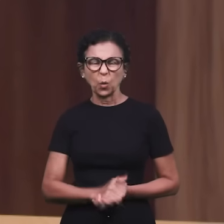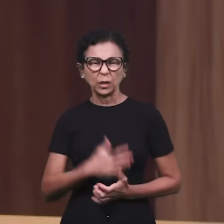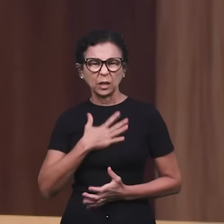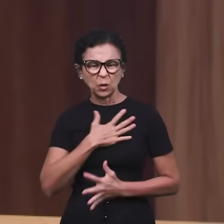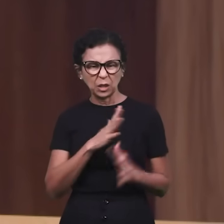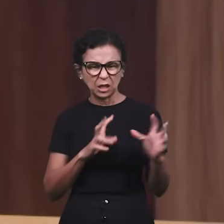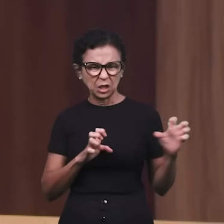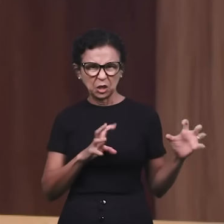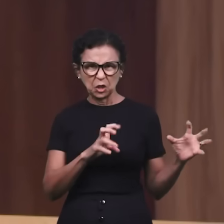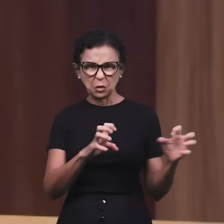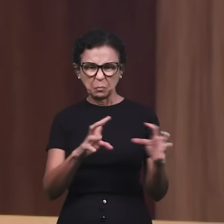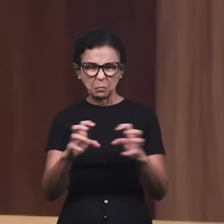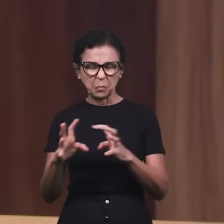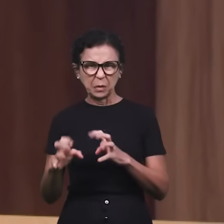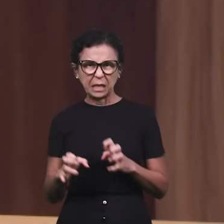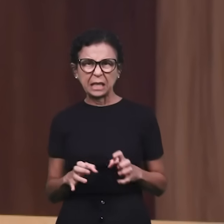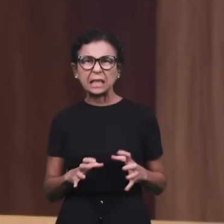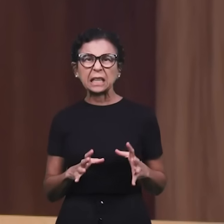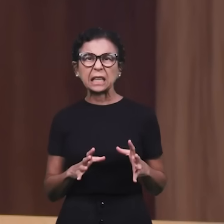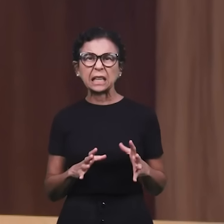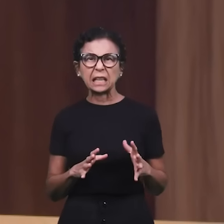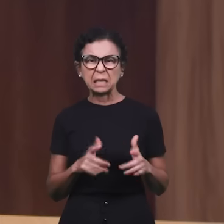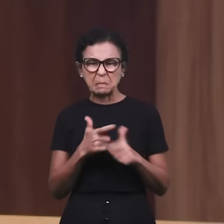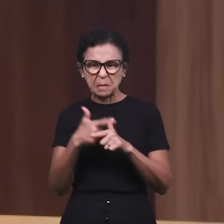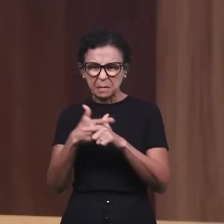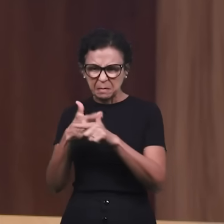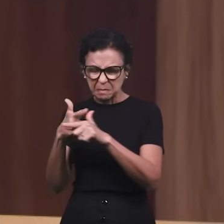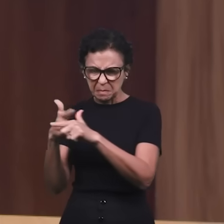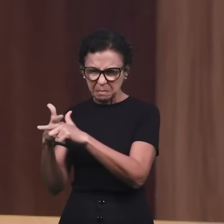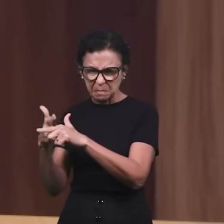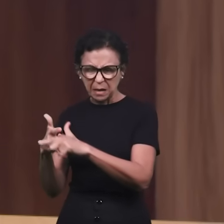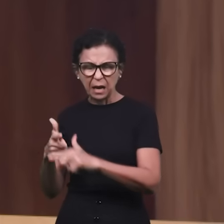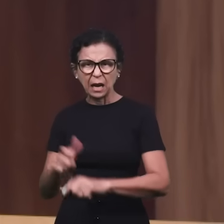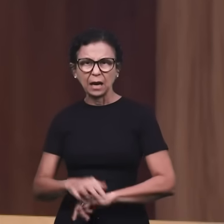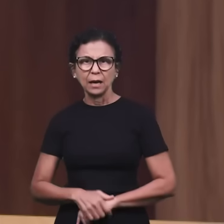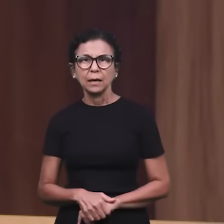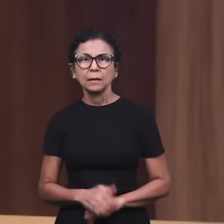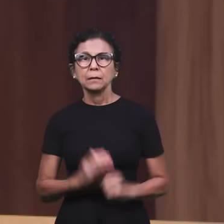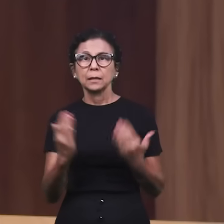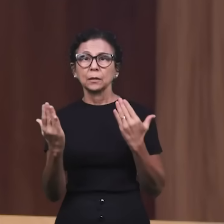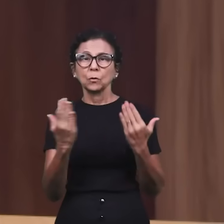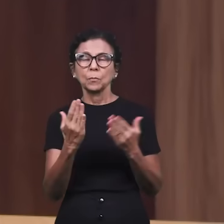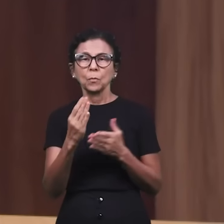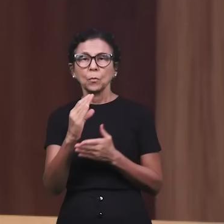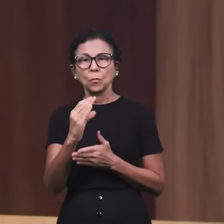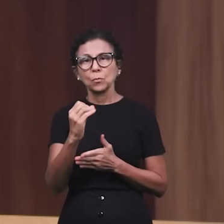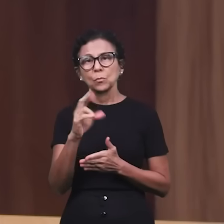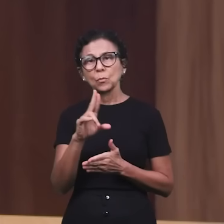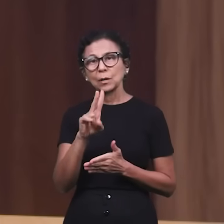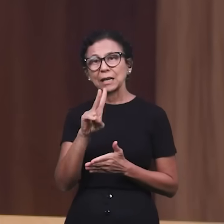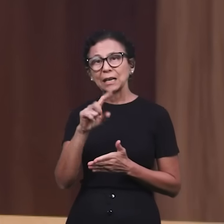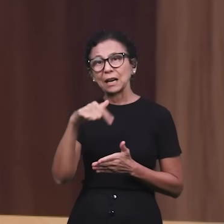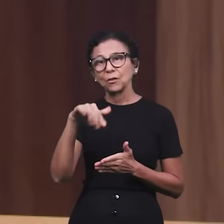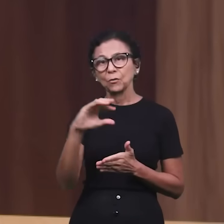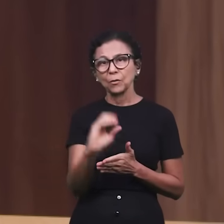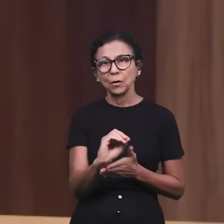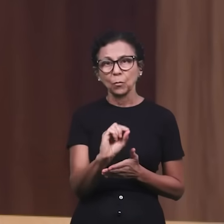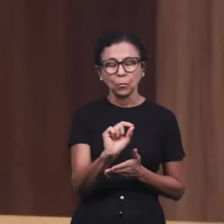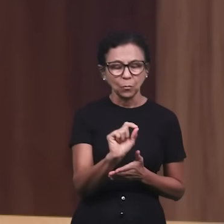homem contencioso de briga, ele é como o carvão para a brasa, ou seja, pega fogo